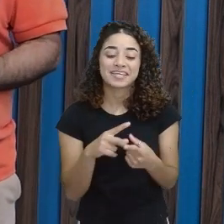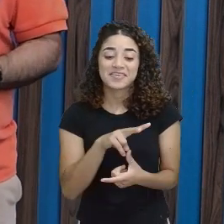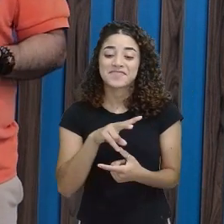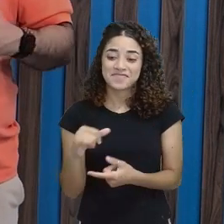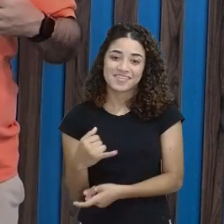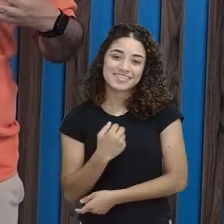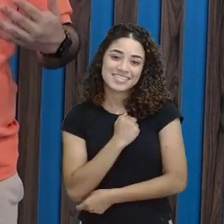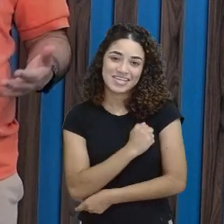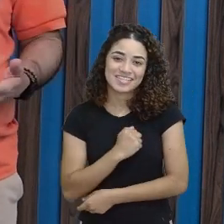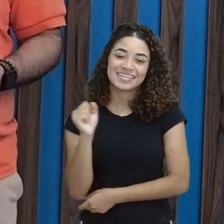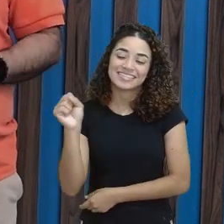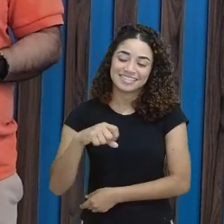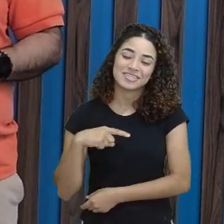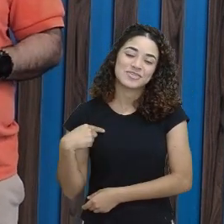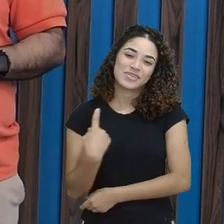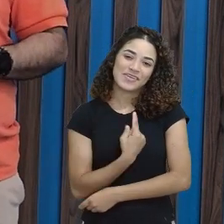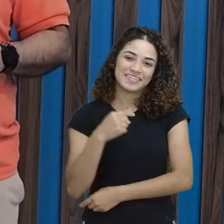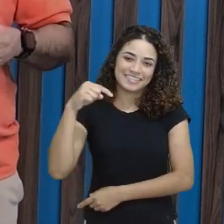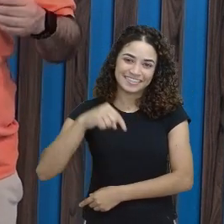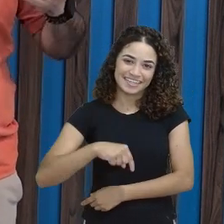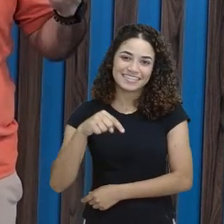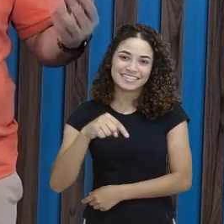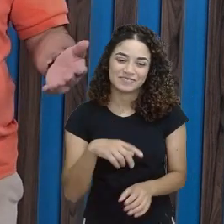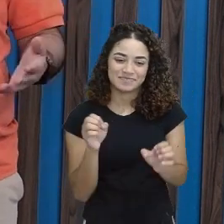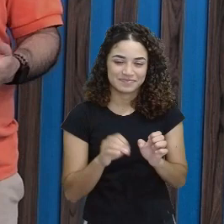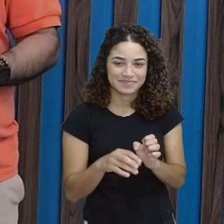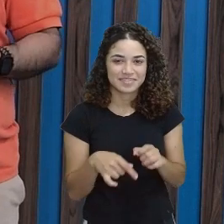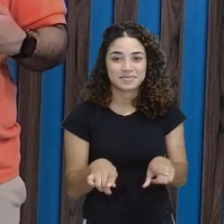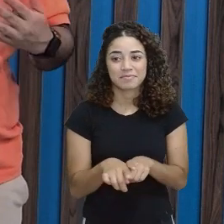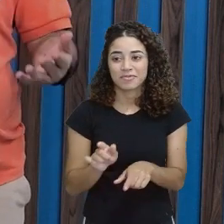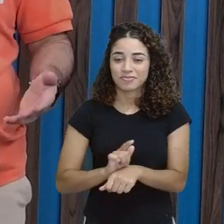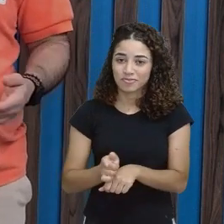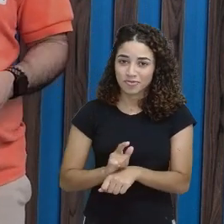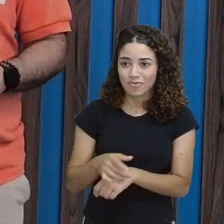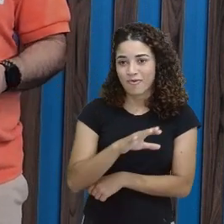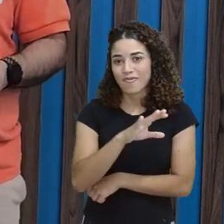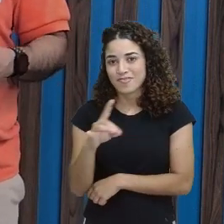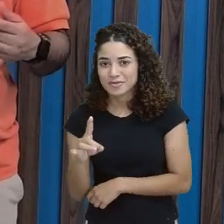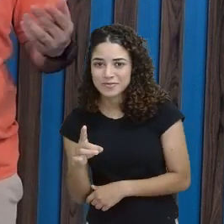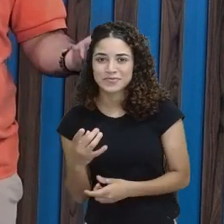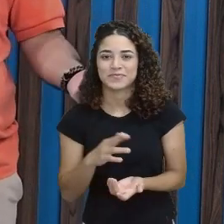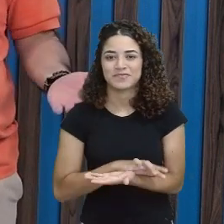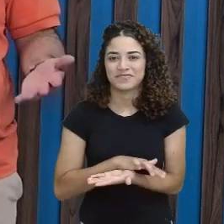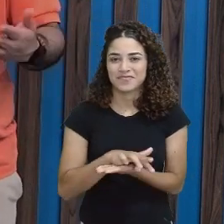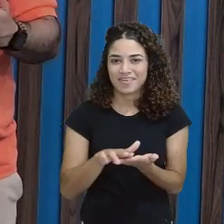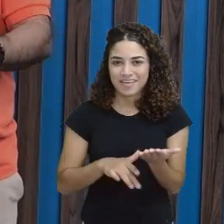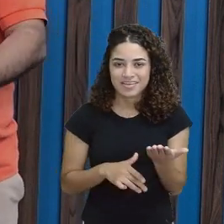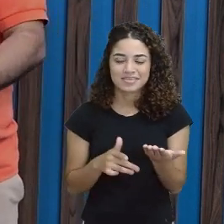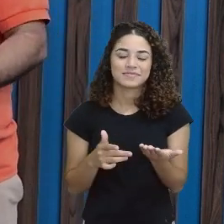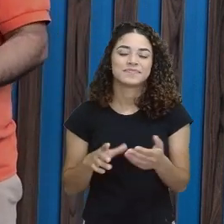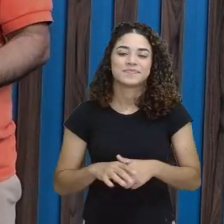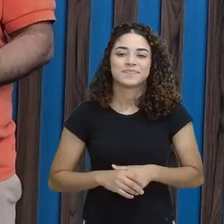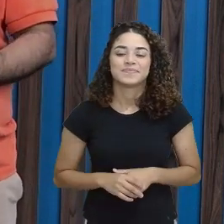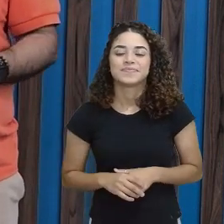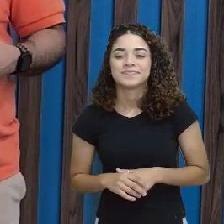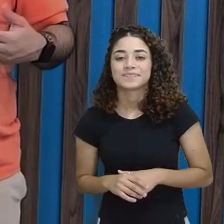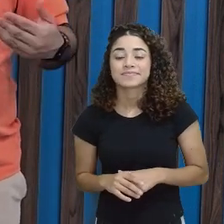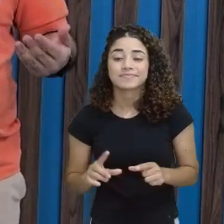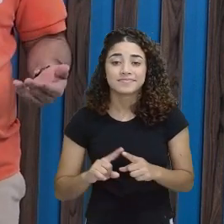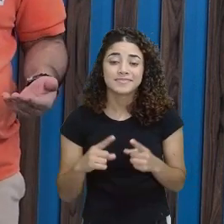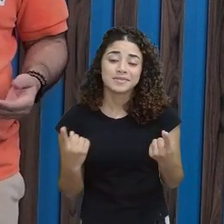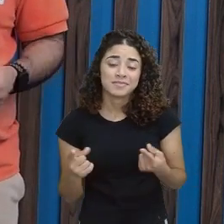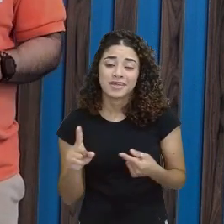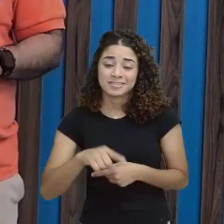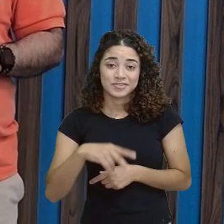saudade para nós, professores, gestores, coordenadores, né, gestores, coordenadores. Mas